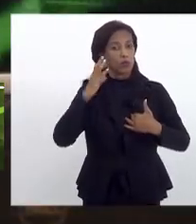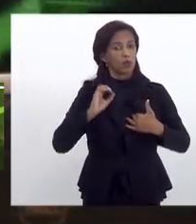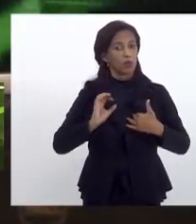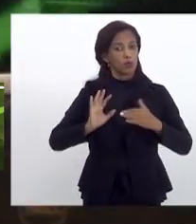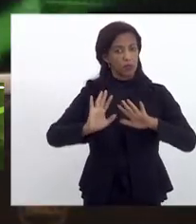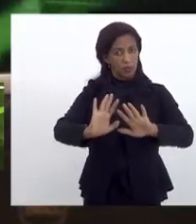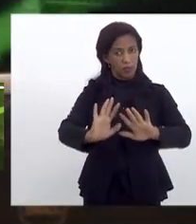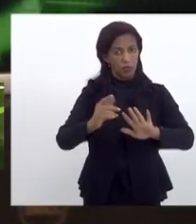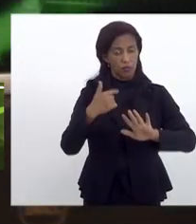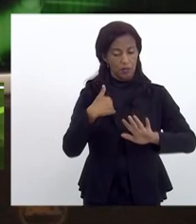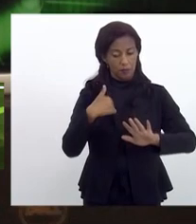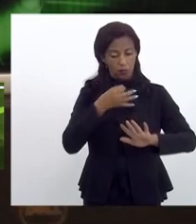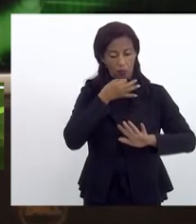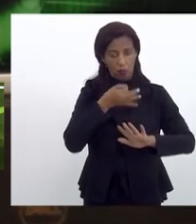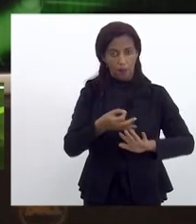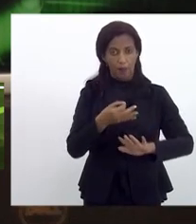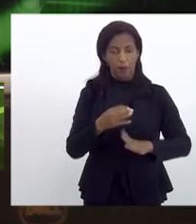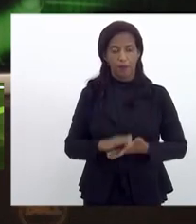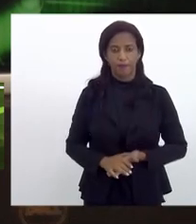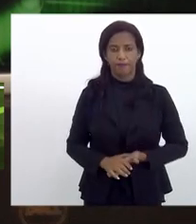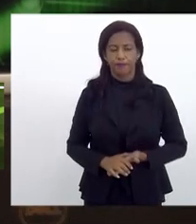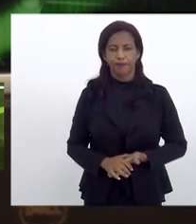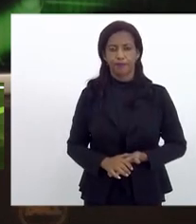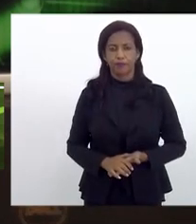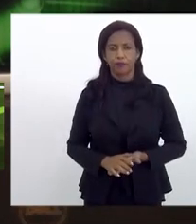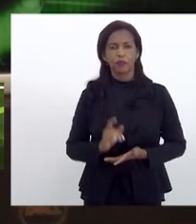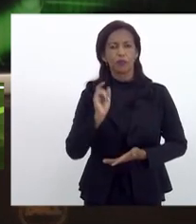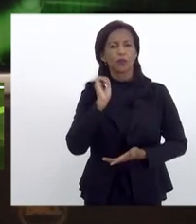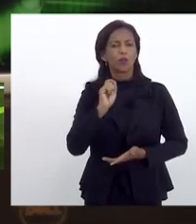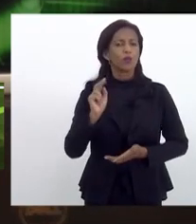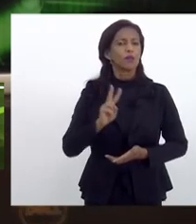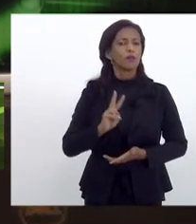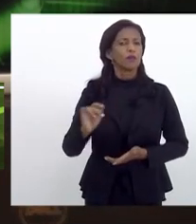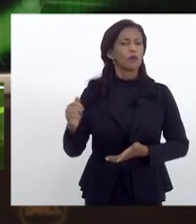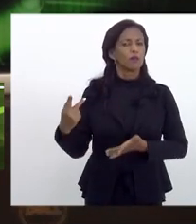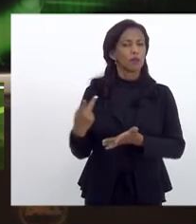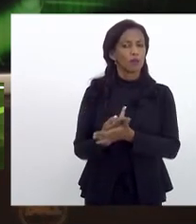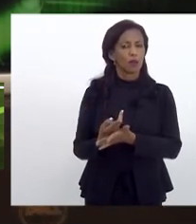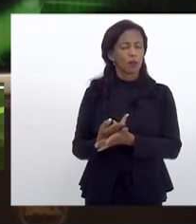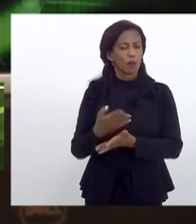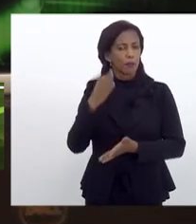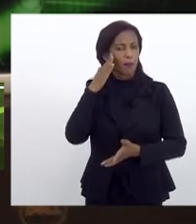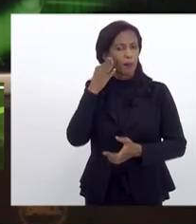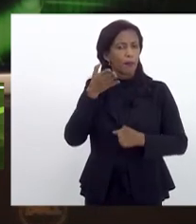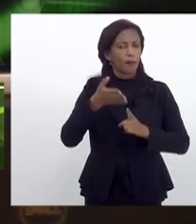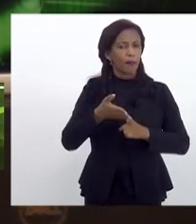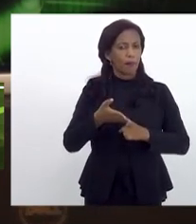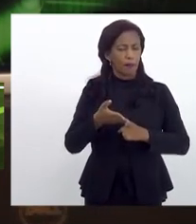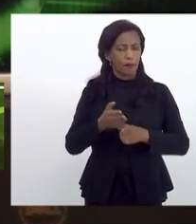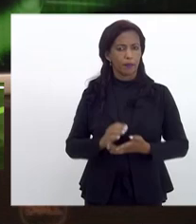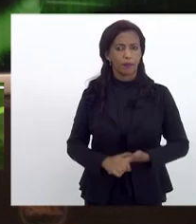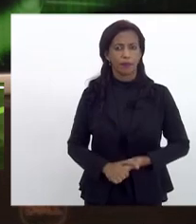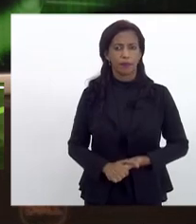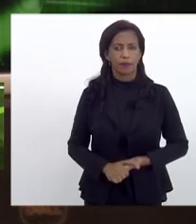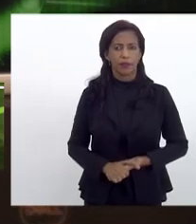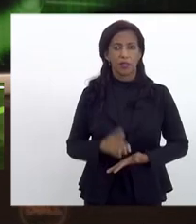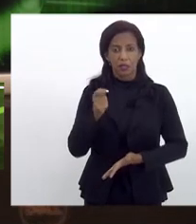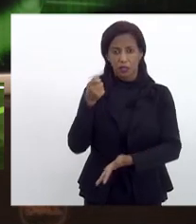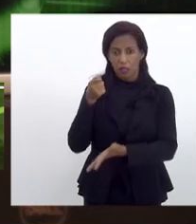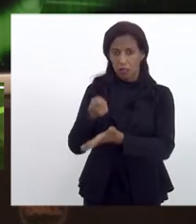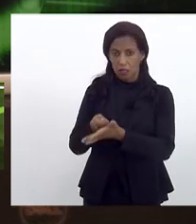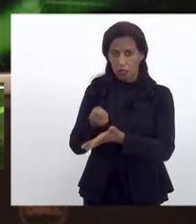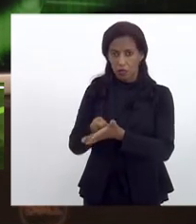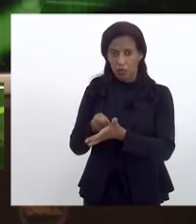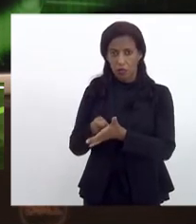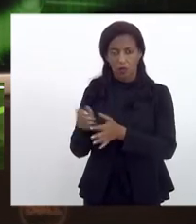questão desse é O marco Que se dará É na questão Uma vez Sancionado o projeto